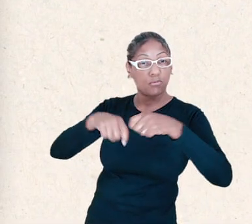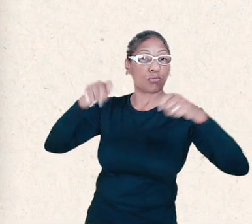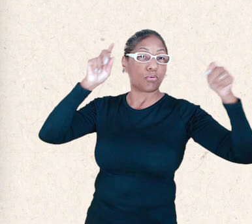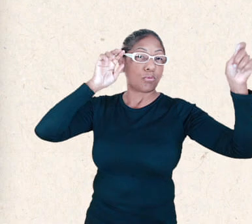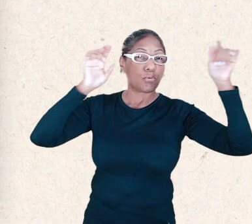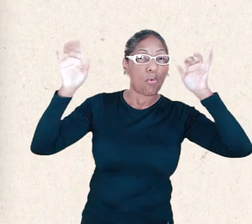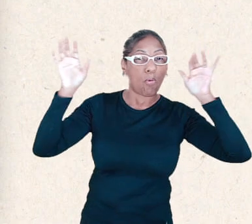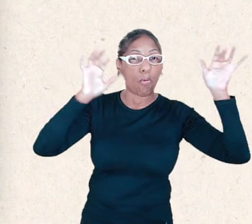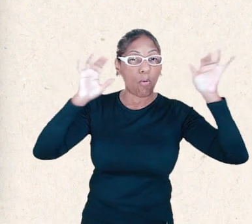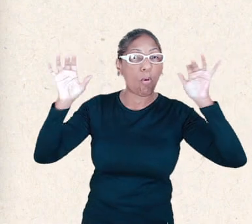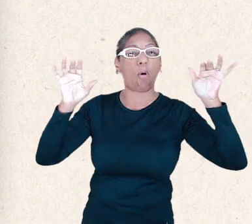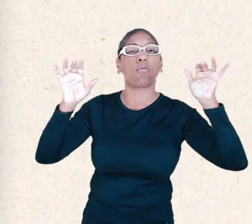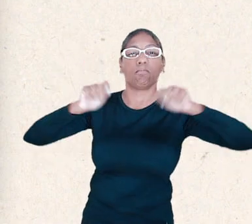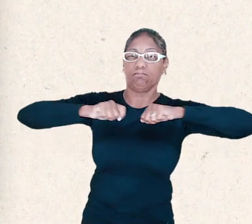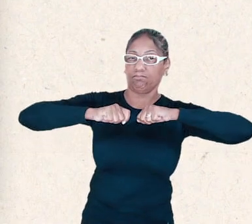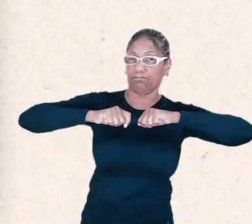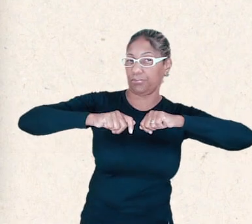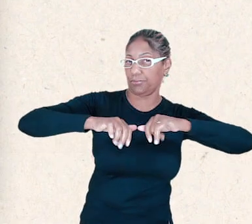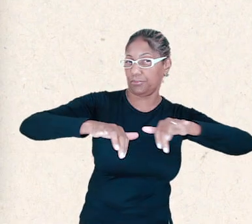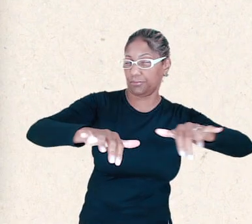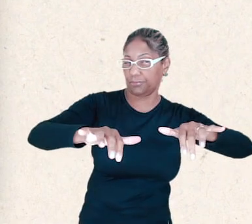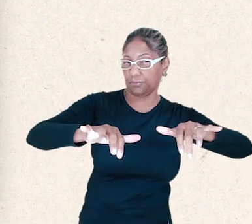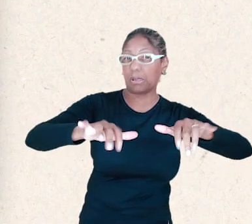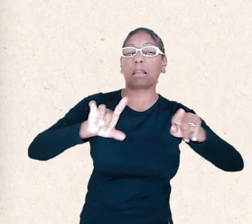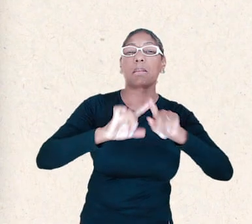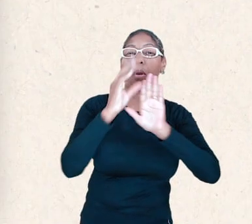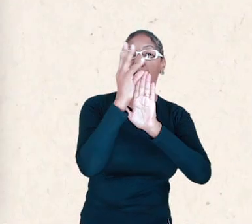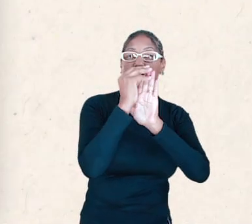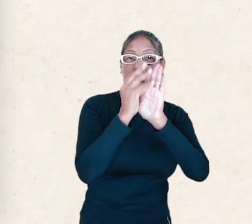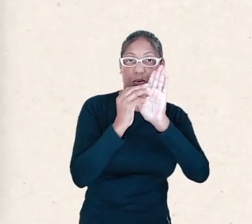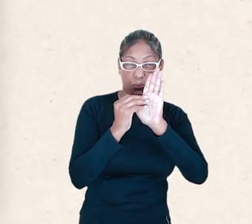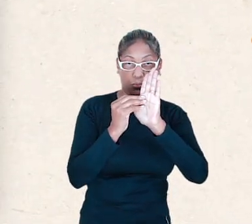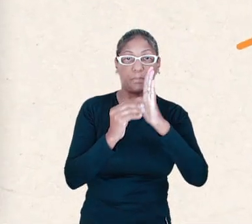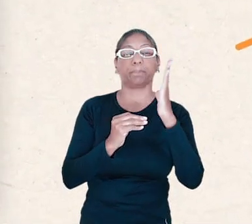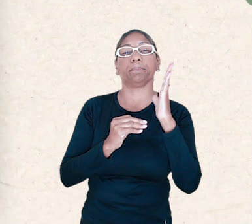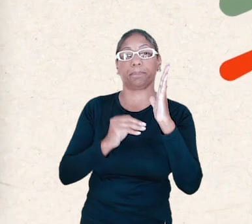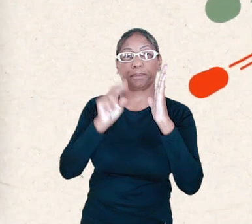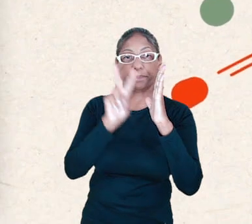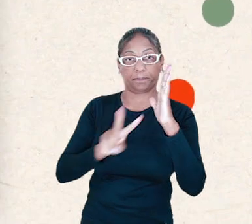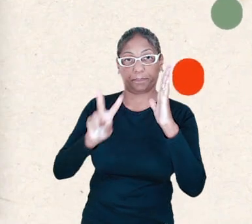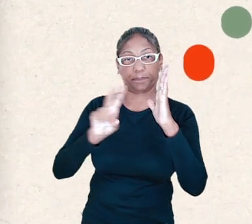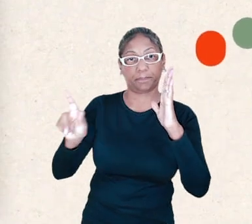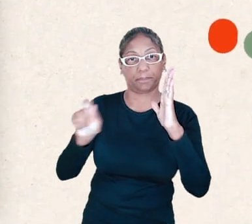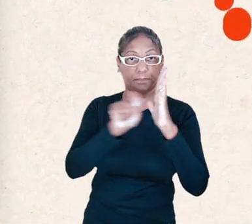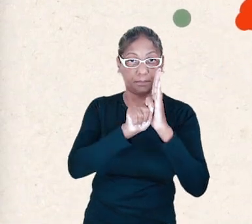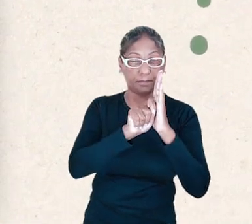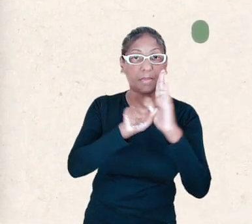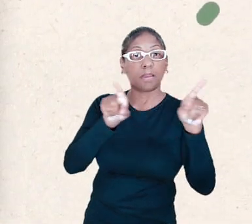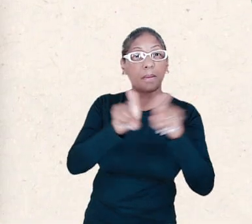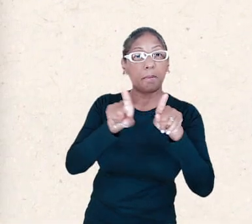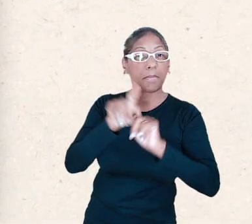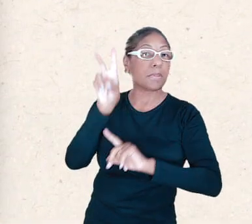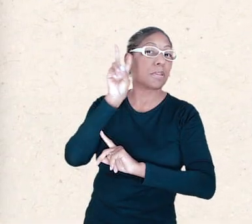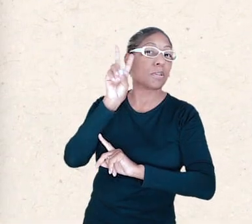em conjunto e de forma estratégica seus negócios e sonhos, gerando impacto comunitário em cadeia. Tudo isso